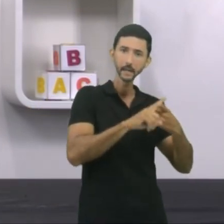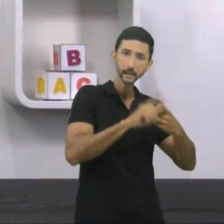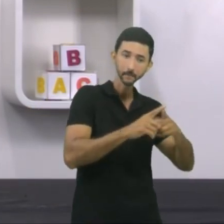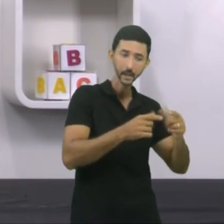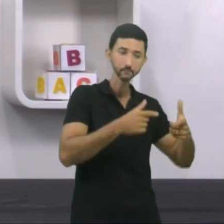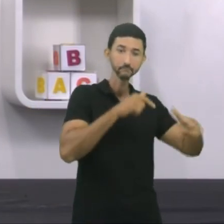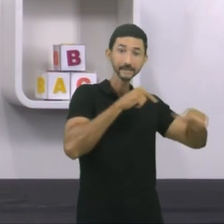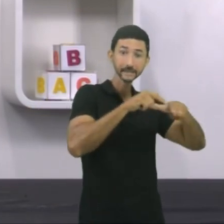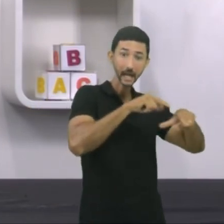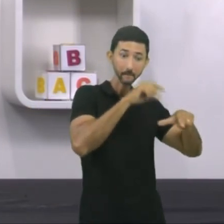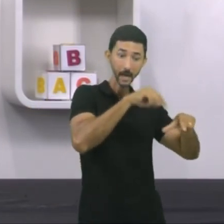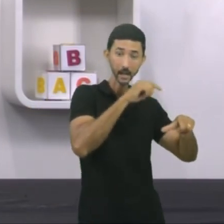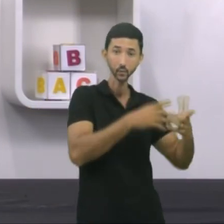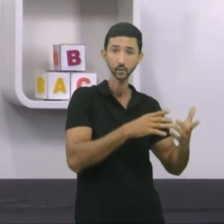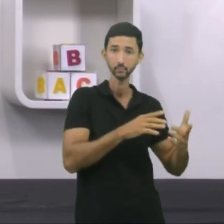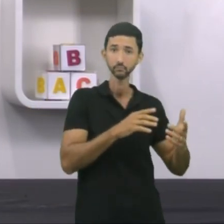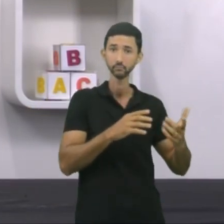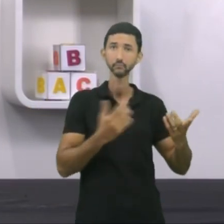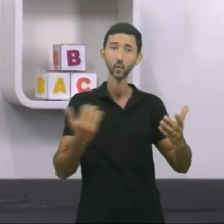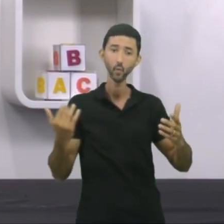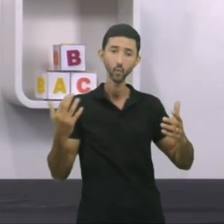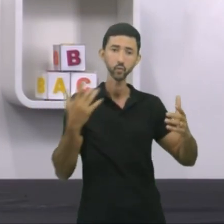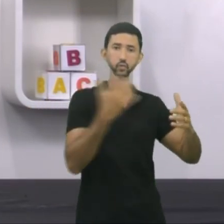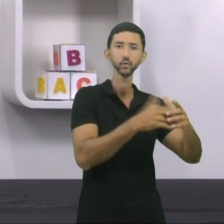para o México que o Donald Trump tanto